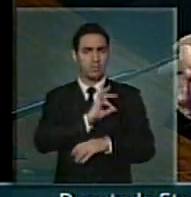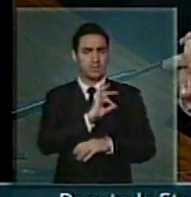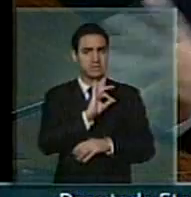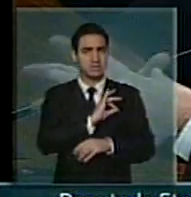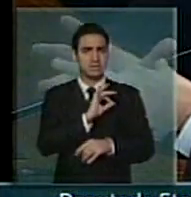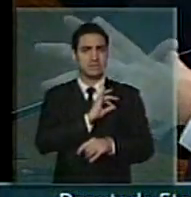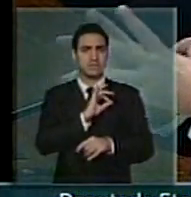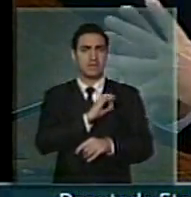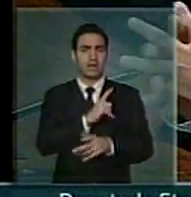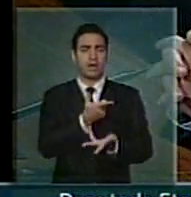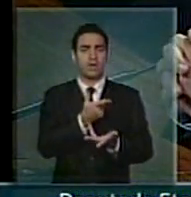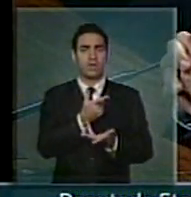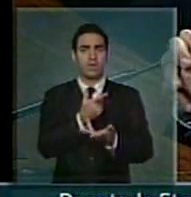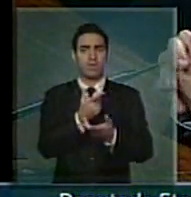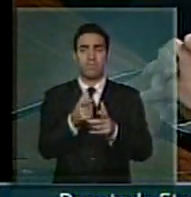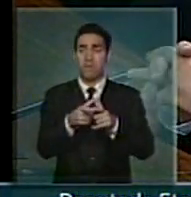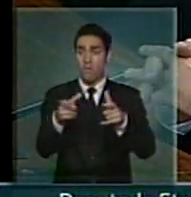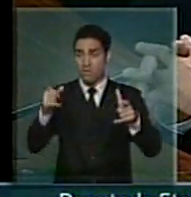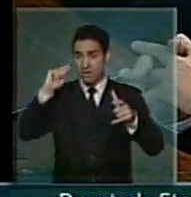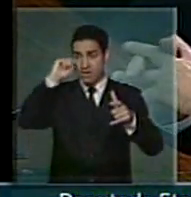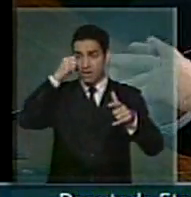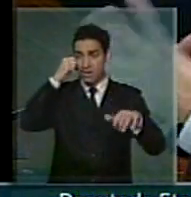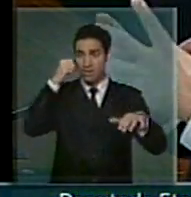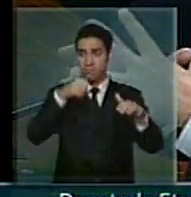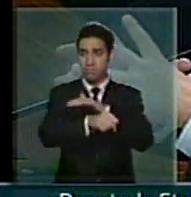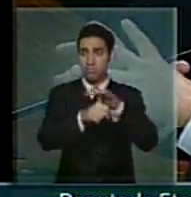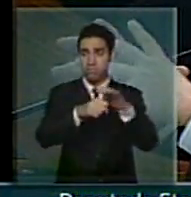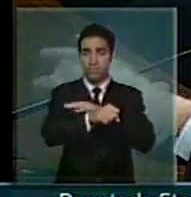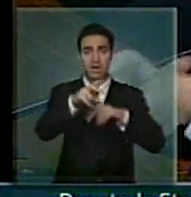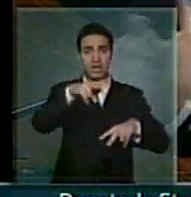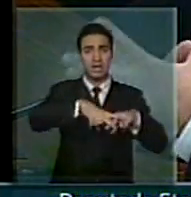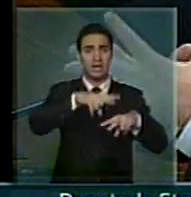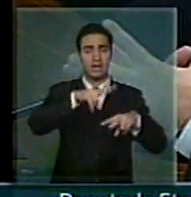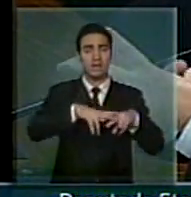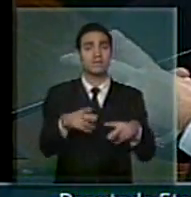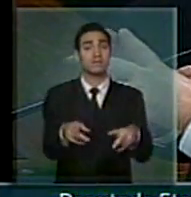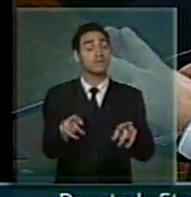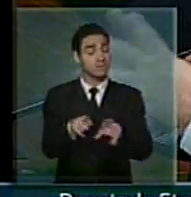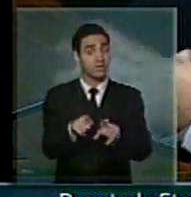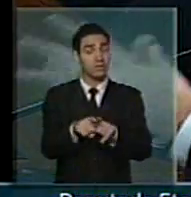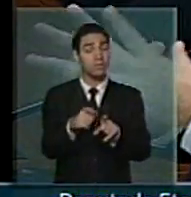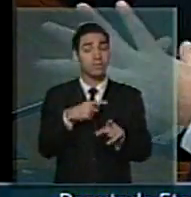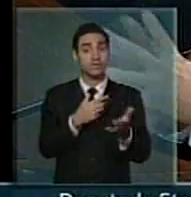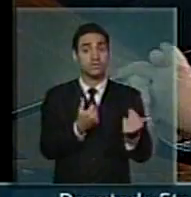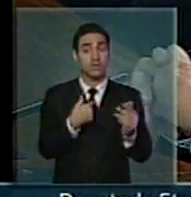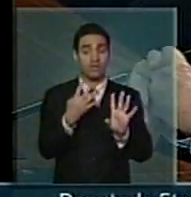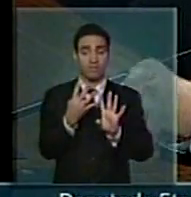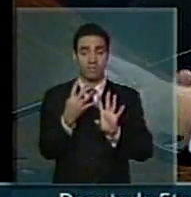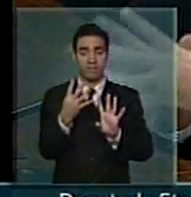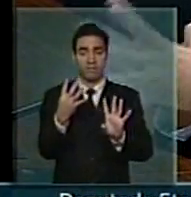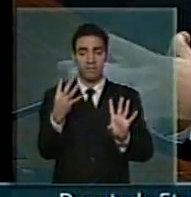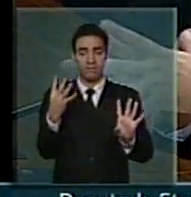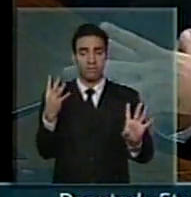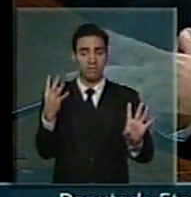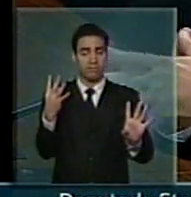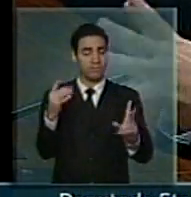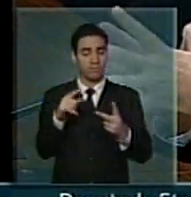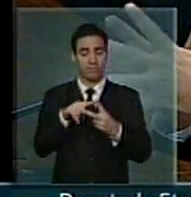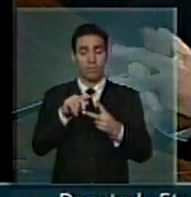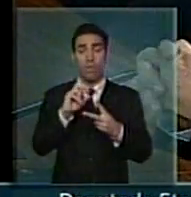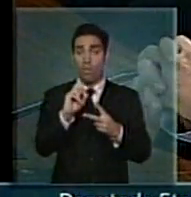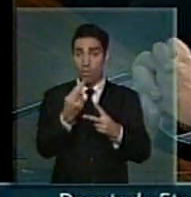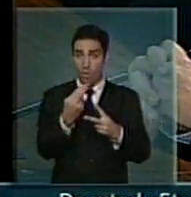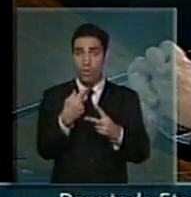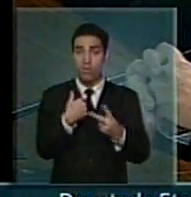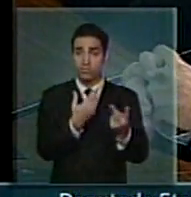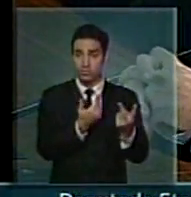negros lotando as penitenciárias e de jovens negros na fila para ir para um desses dois lugares, ou para a cova ou